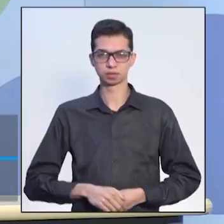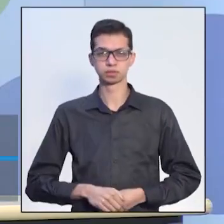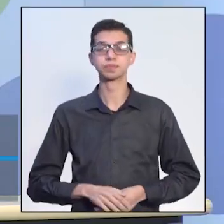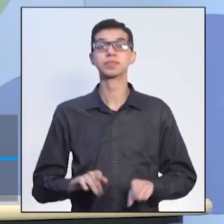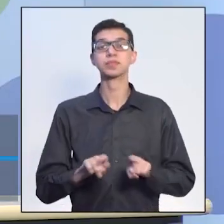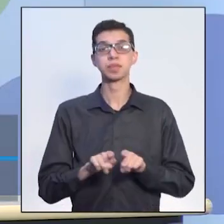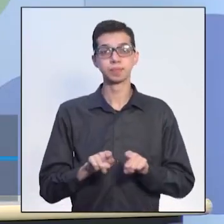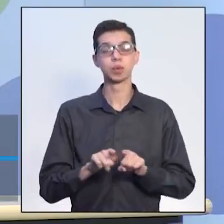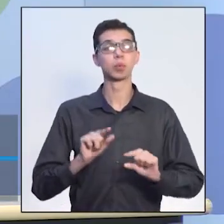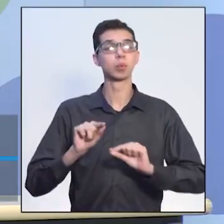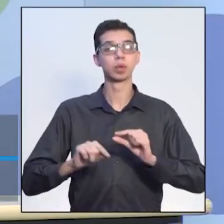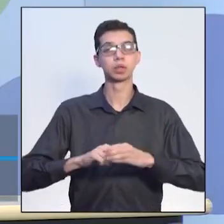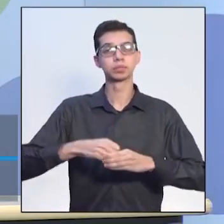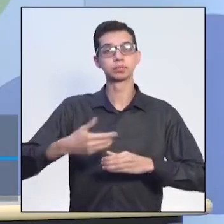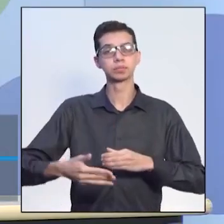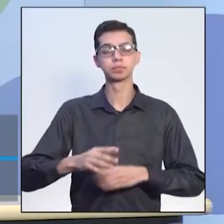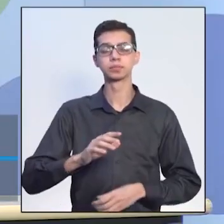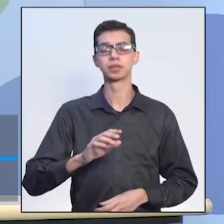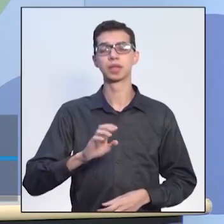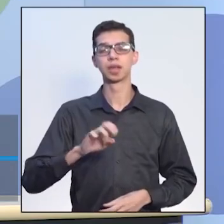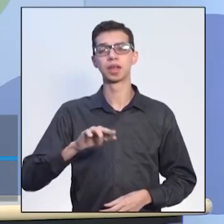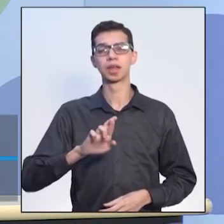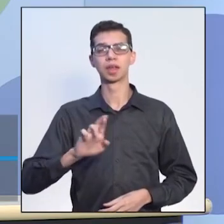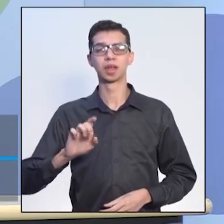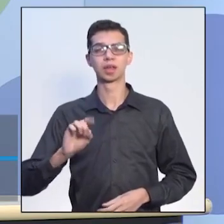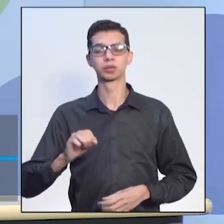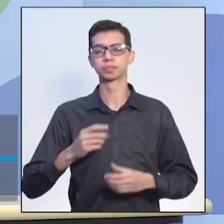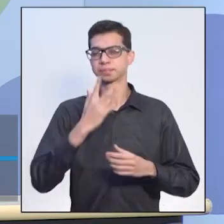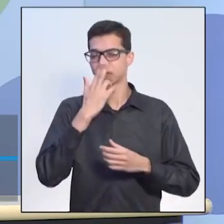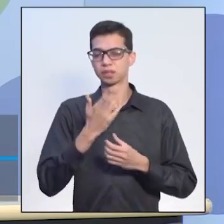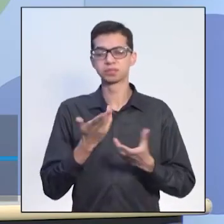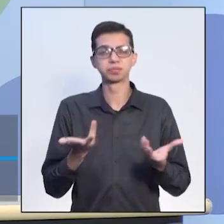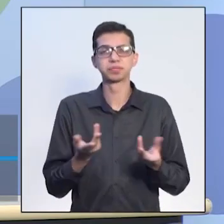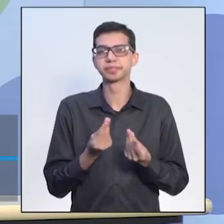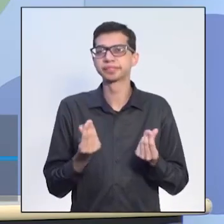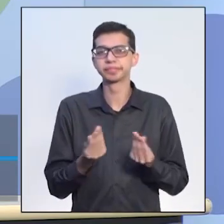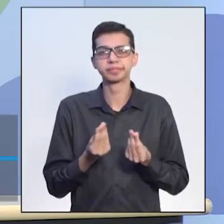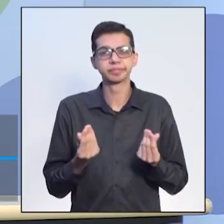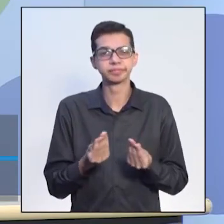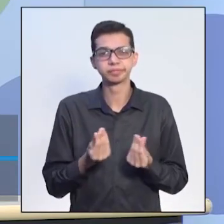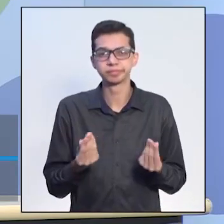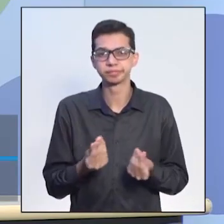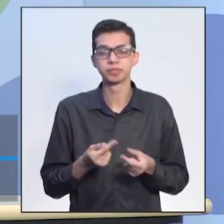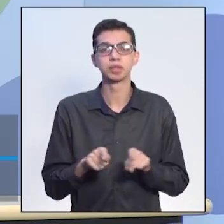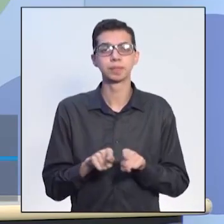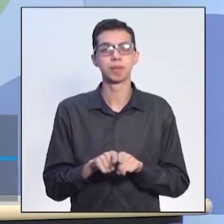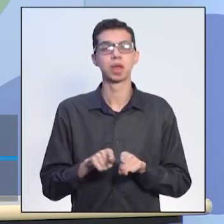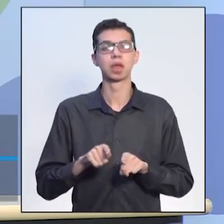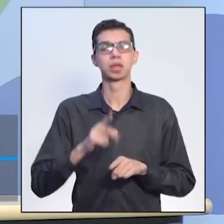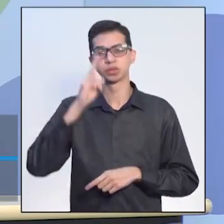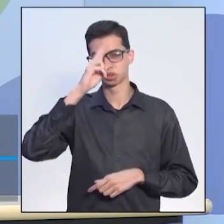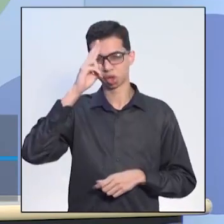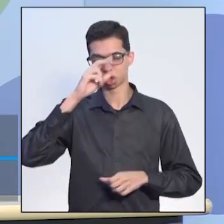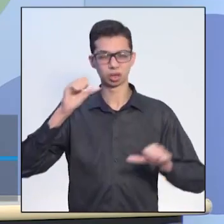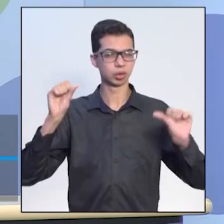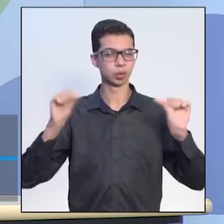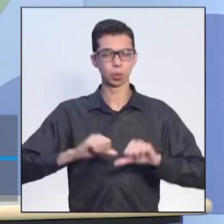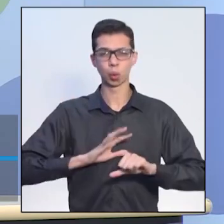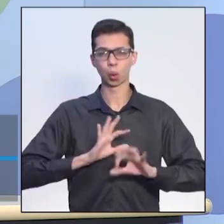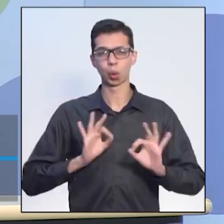falou também. Enredo vazio, né? Isso aí. Enrolação é Enrolação. parecido, né? Quando a história é péssima e a atuação é